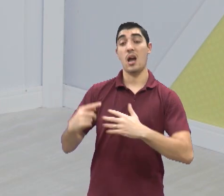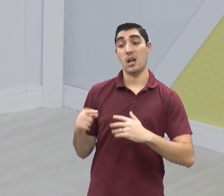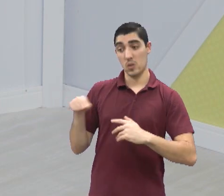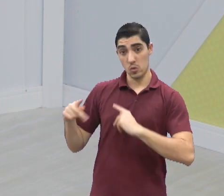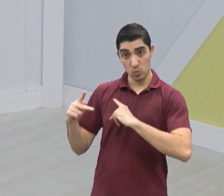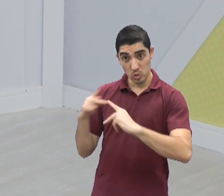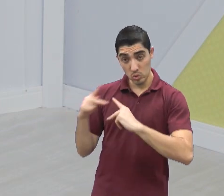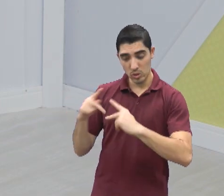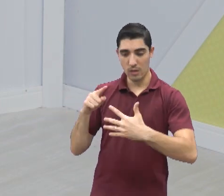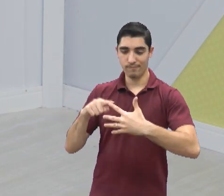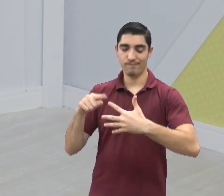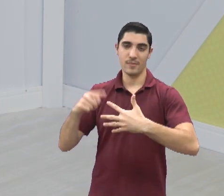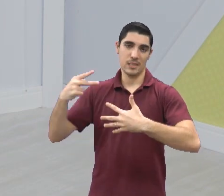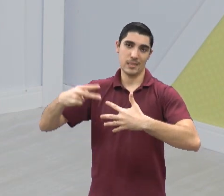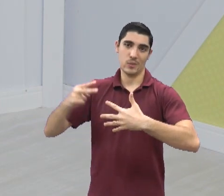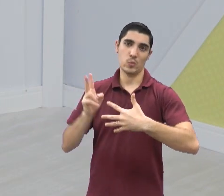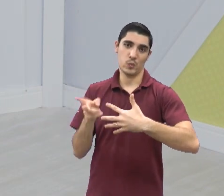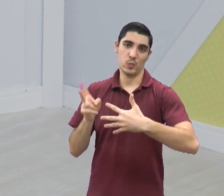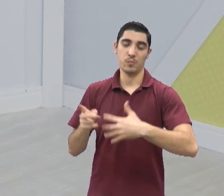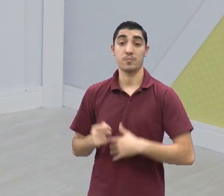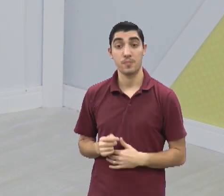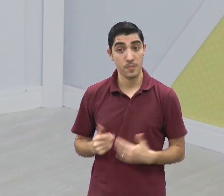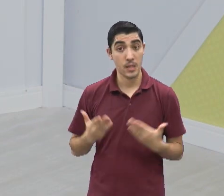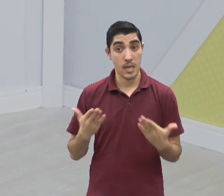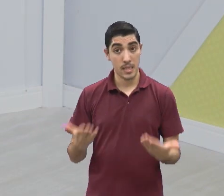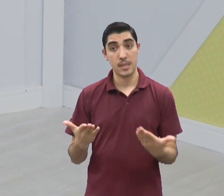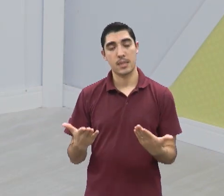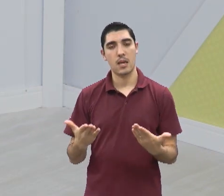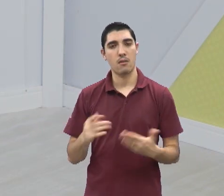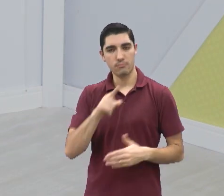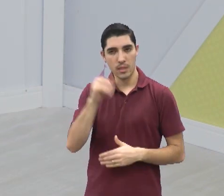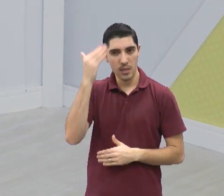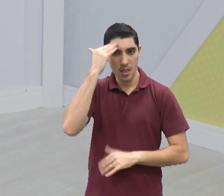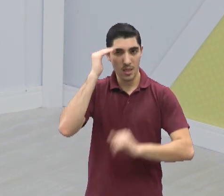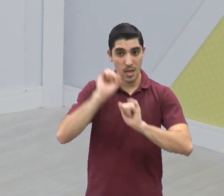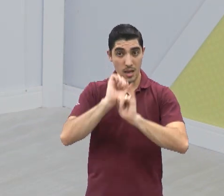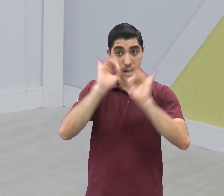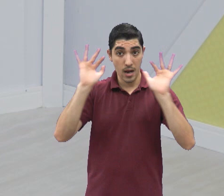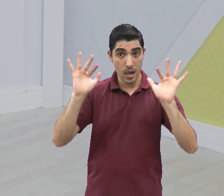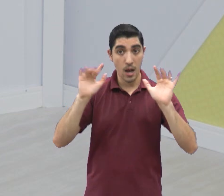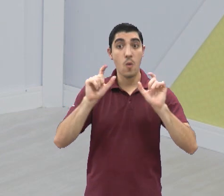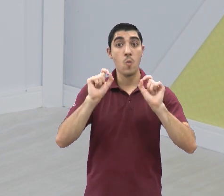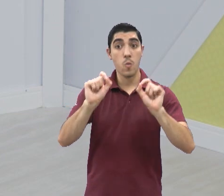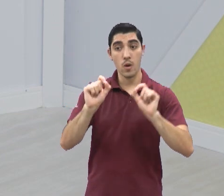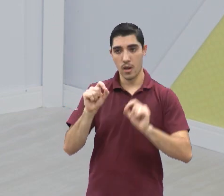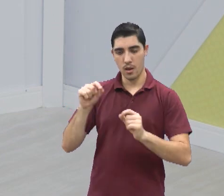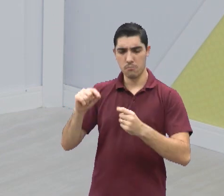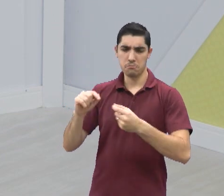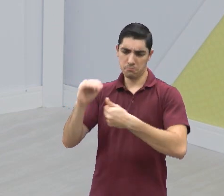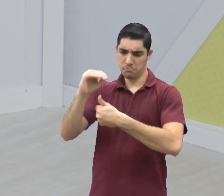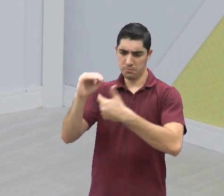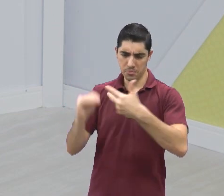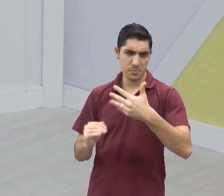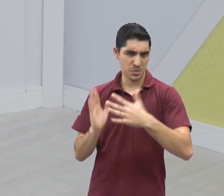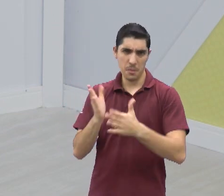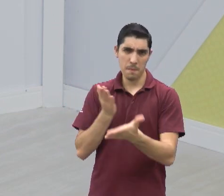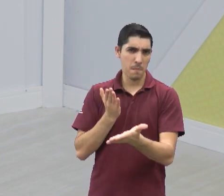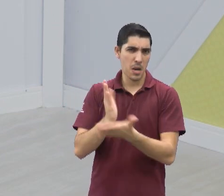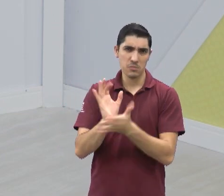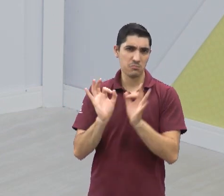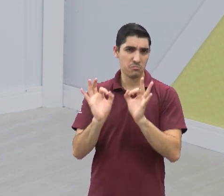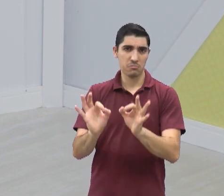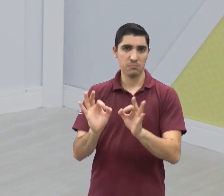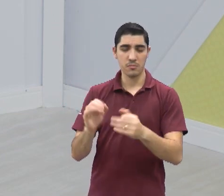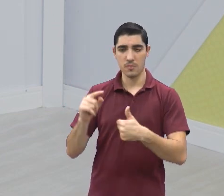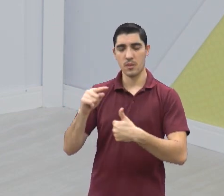vai para segundo. E só para você entender, depois da definição dos 4 classificados, já está classificado praticamente, já está definido.